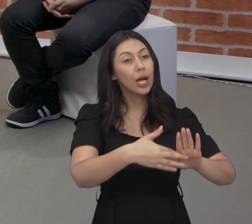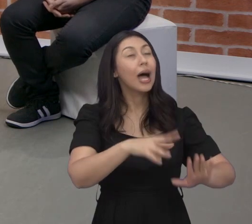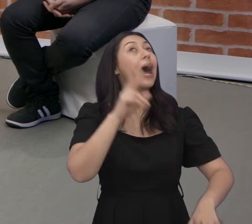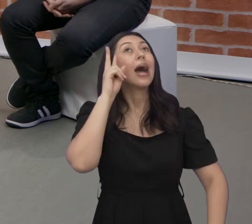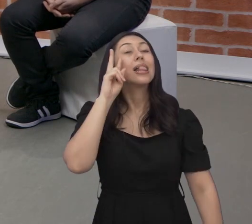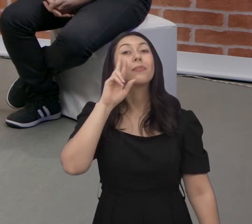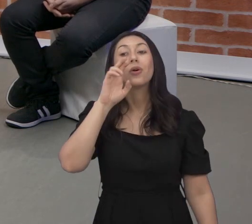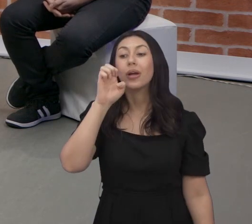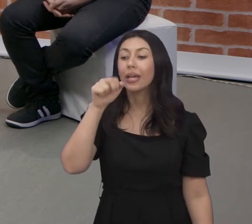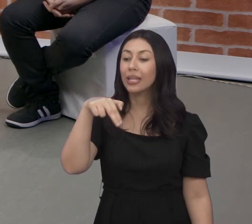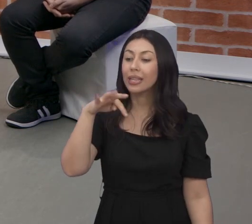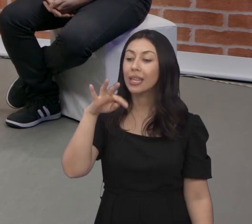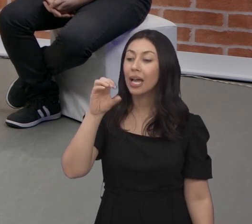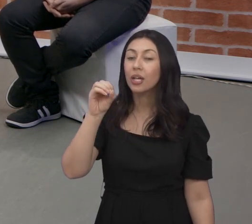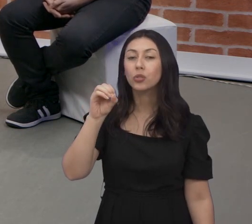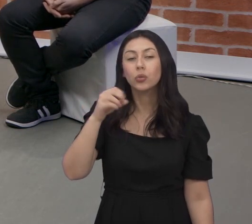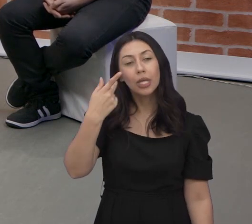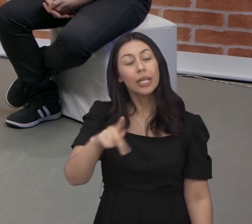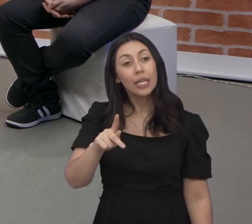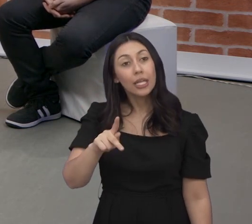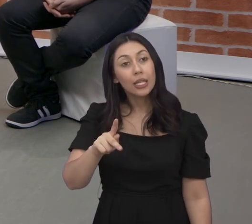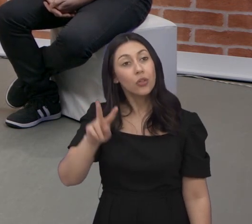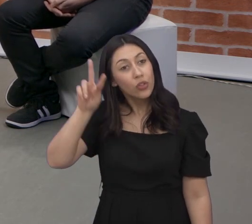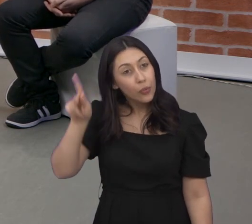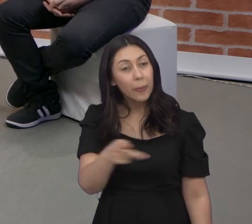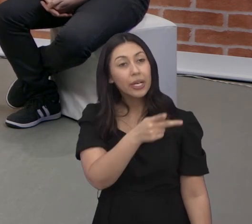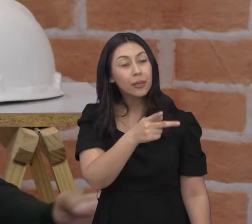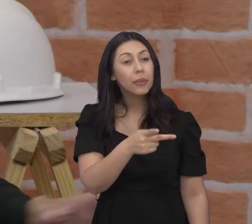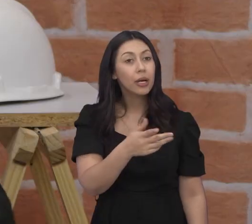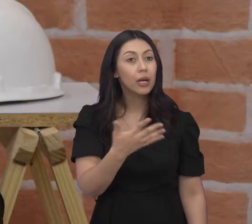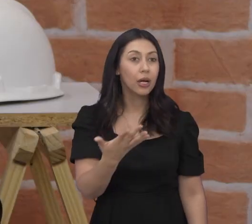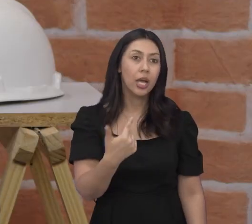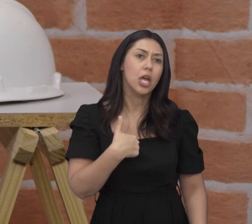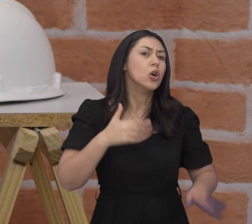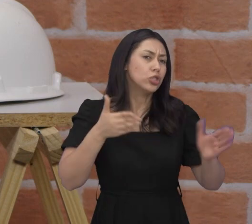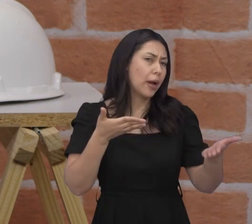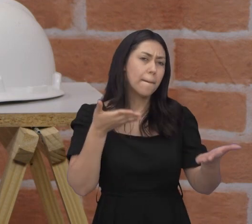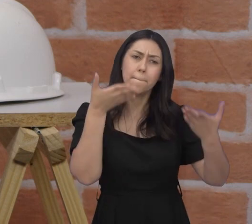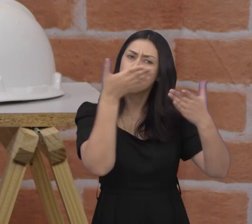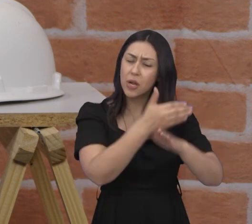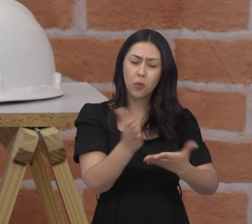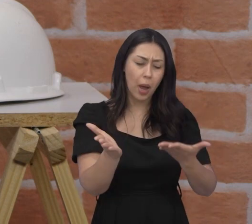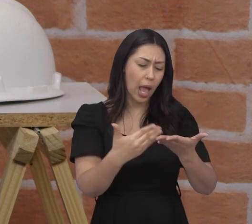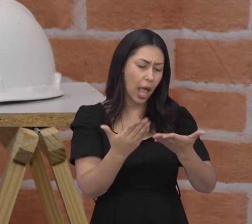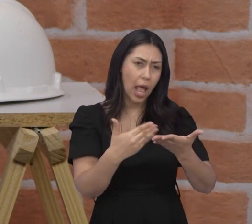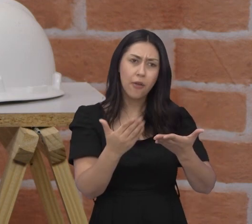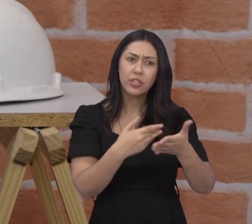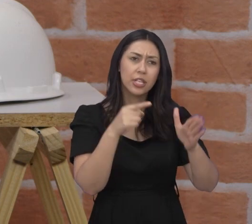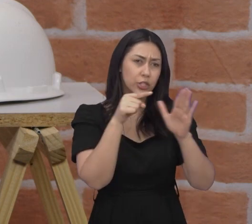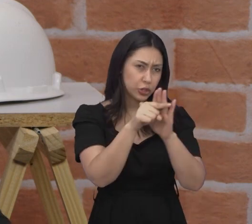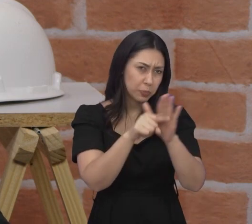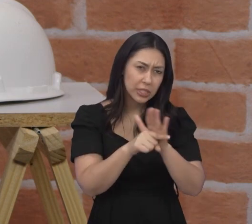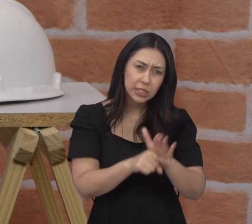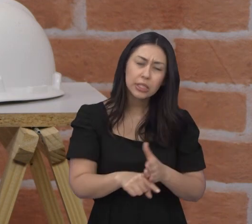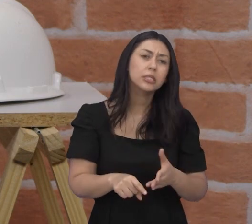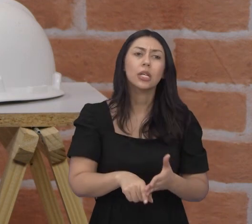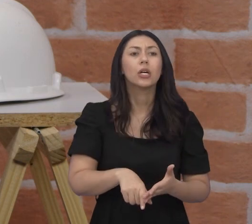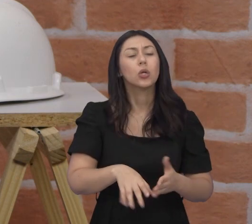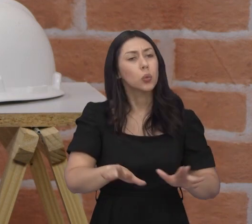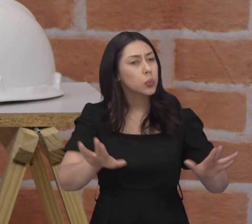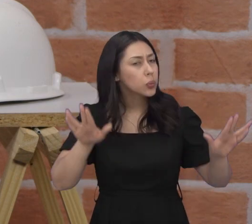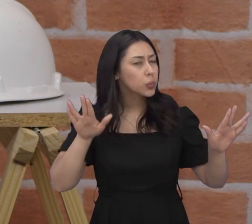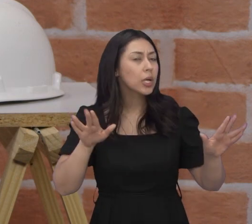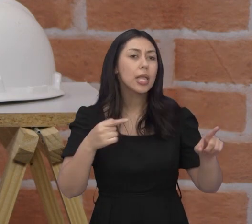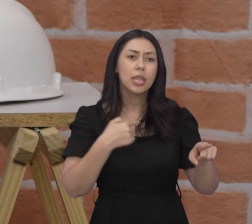lembra o ufólogo Renato Mota, aqui da região do Vale, que eu já pertencia a uma grande revista aí de ufologia. Sim. Então já fui consultor